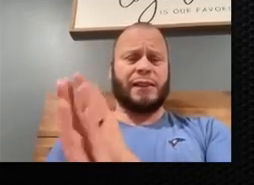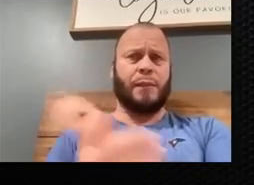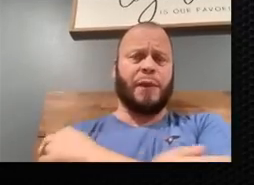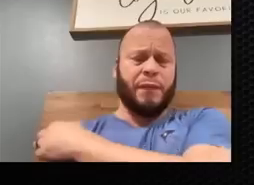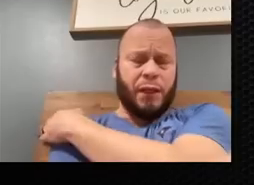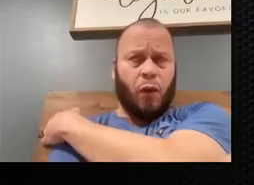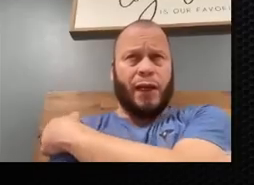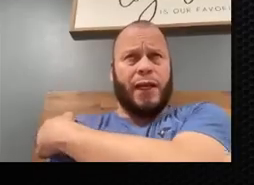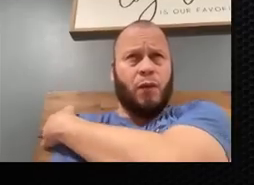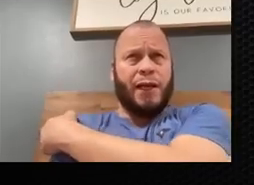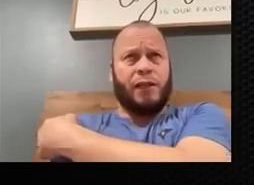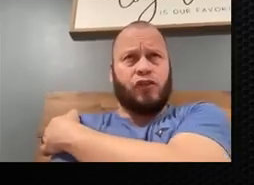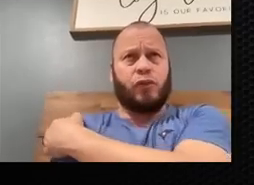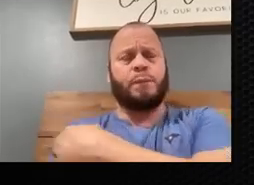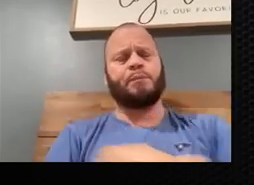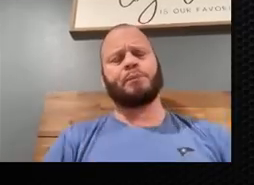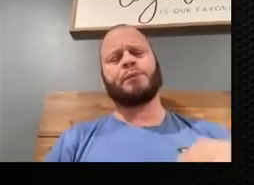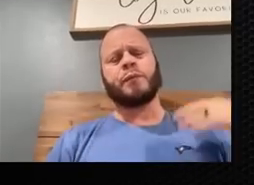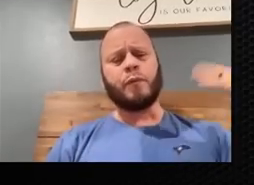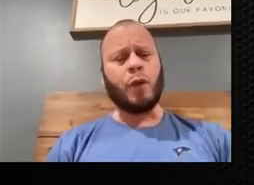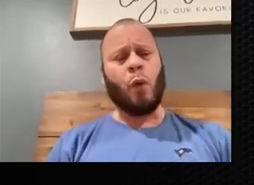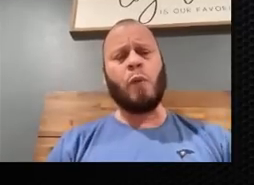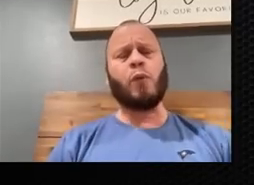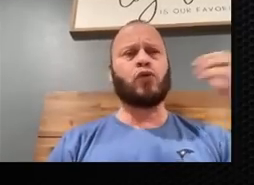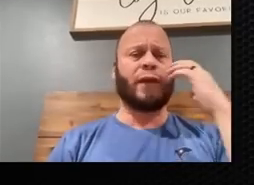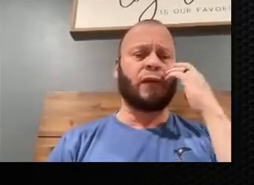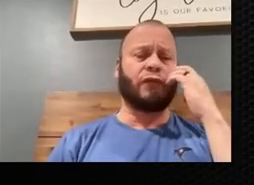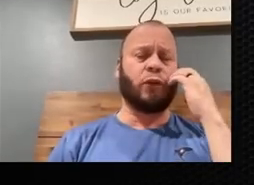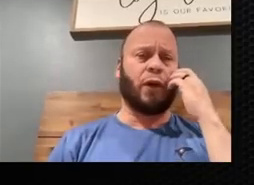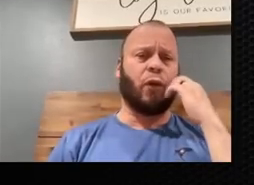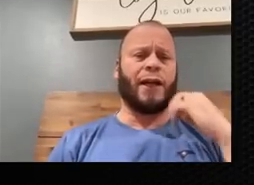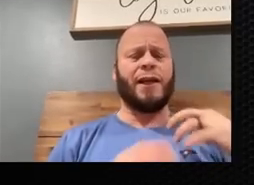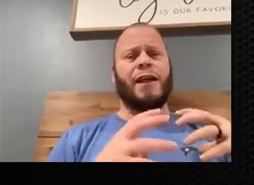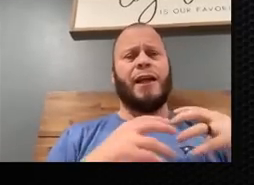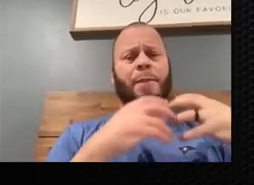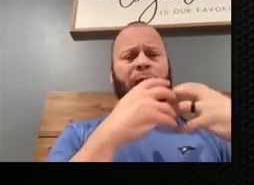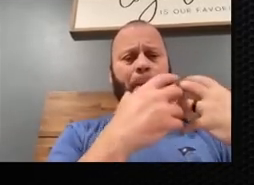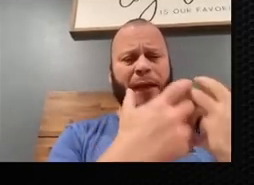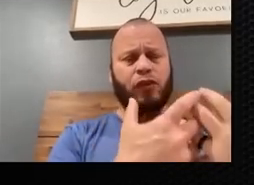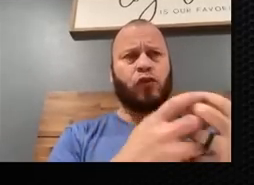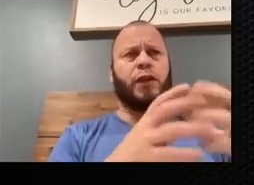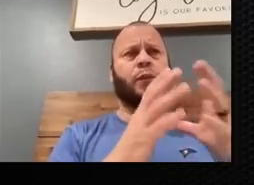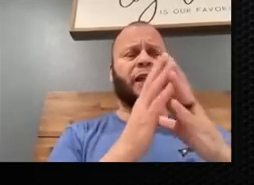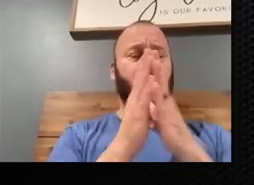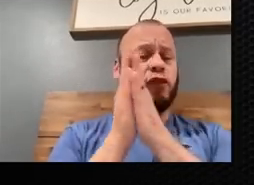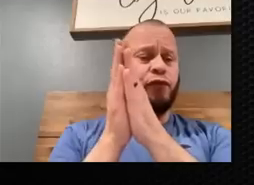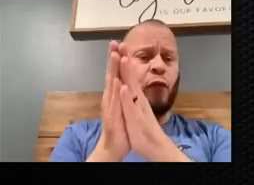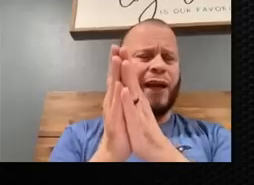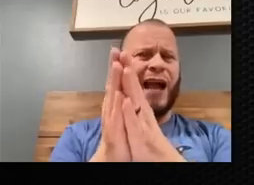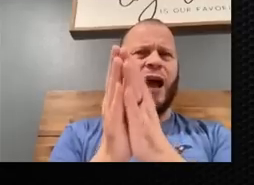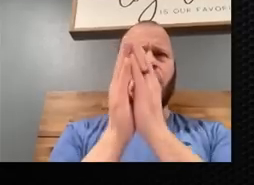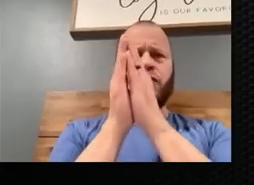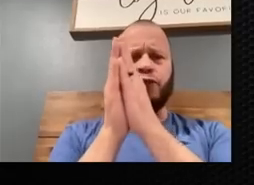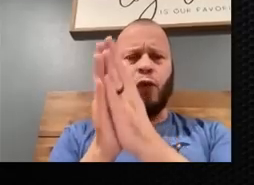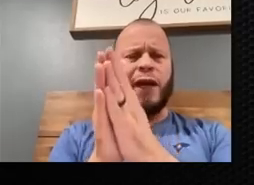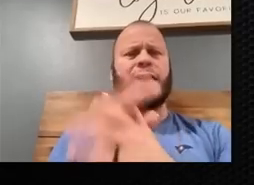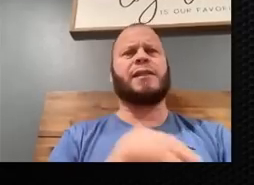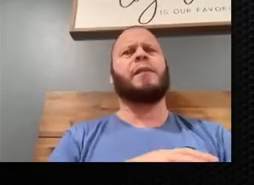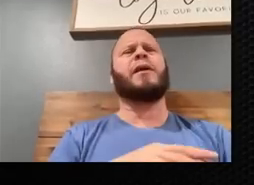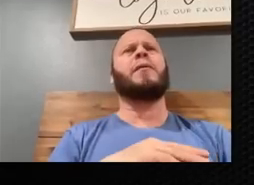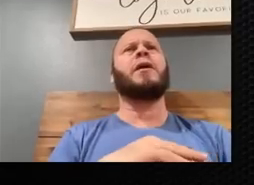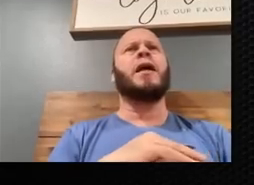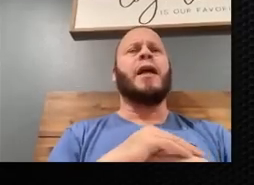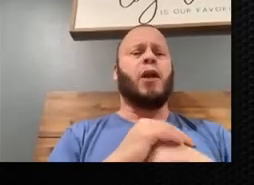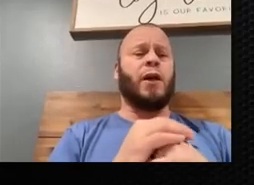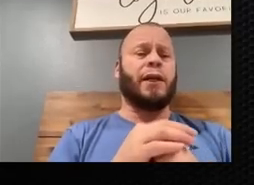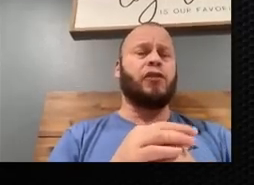colocar essa CPMI. Olha, eu acredito, como o Bolsonaro falou agora e tá pressionando pra gente focar, focar